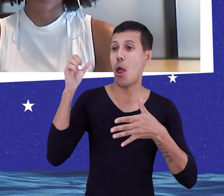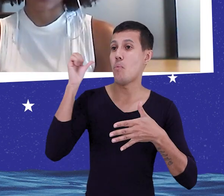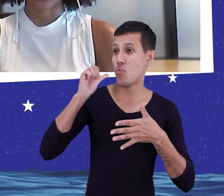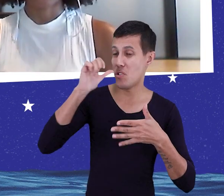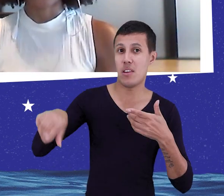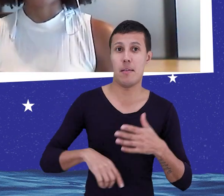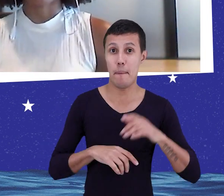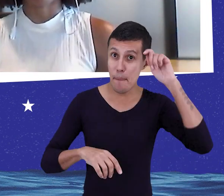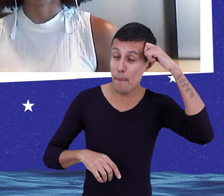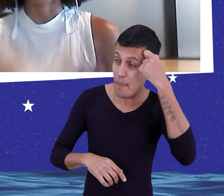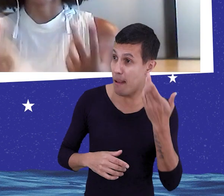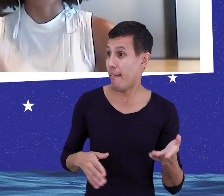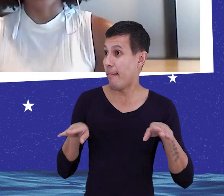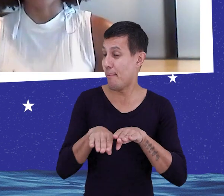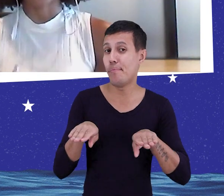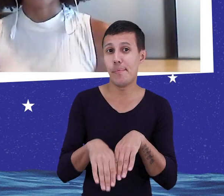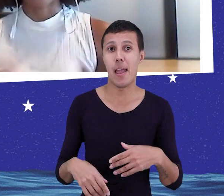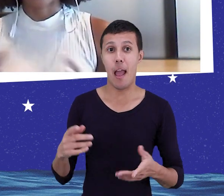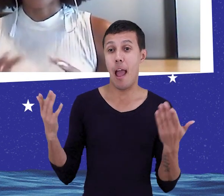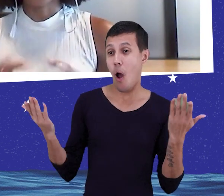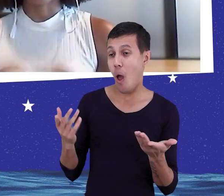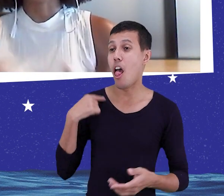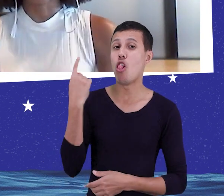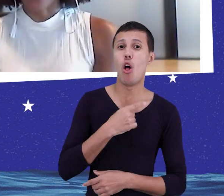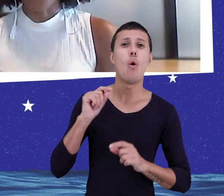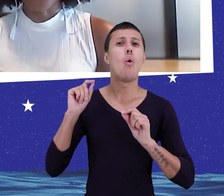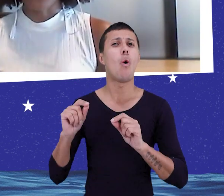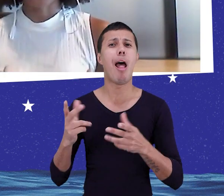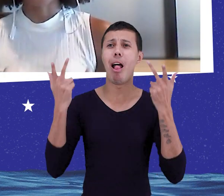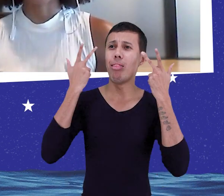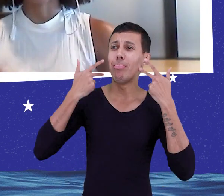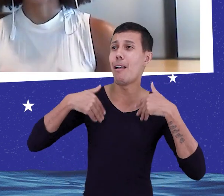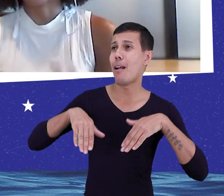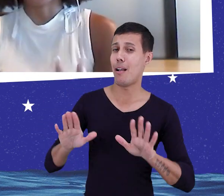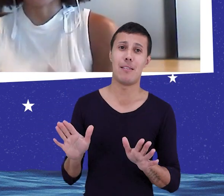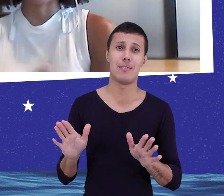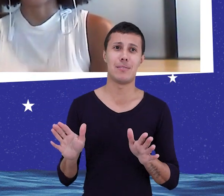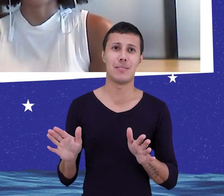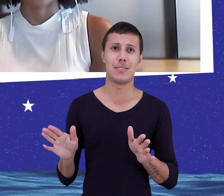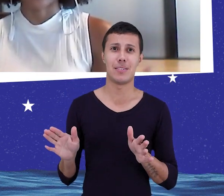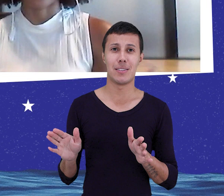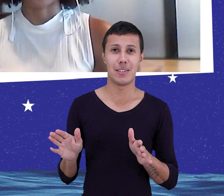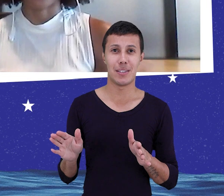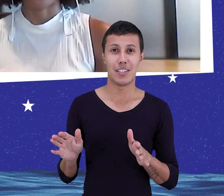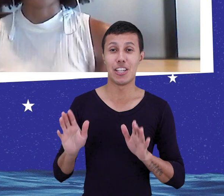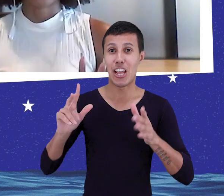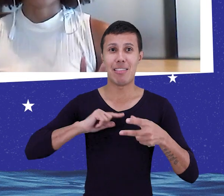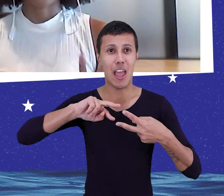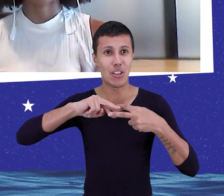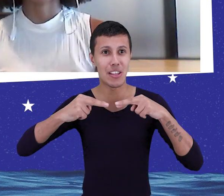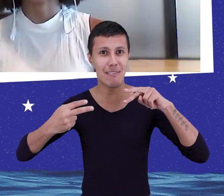mulheres pretas. Então, assim, para nós é algo natural. Nosso ISD, a gente já nasceu com o DNA